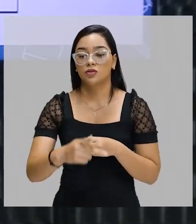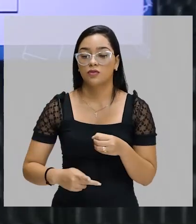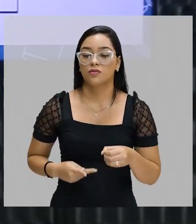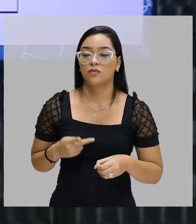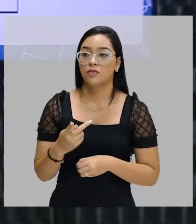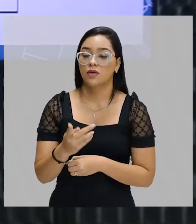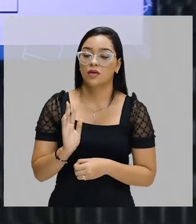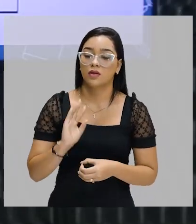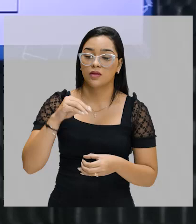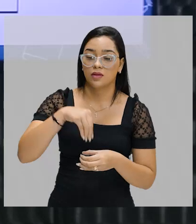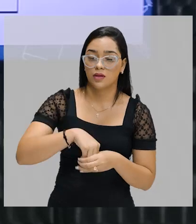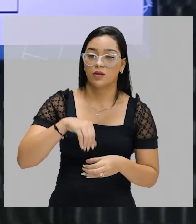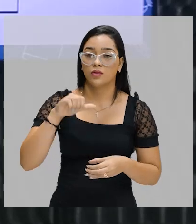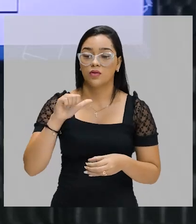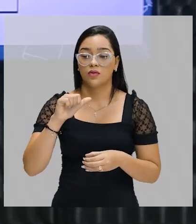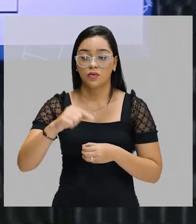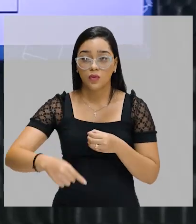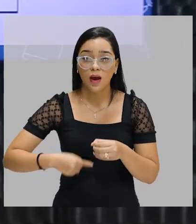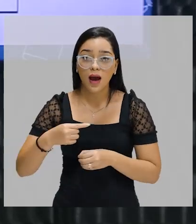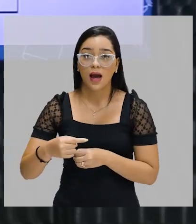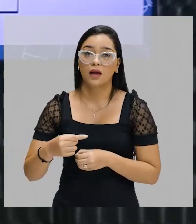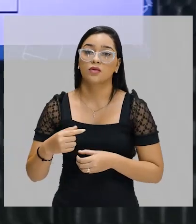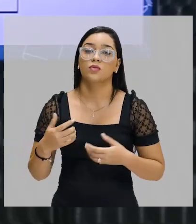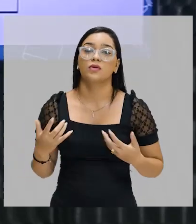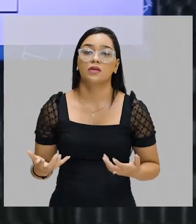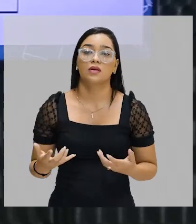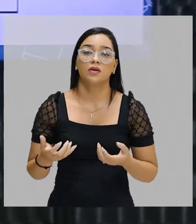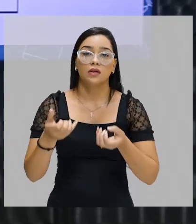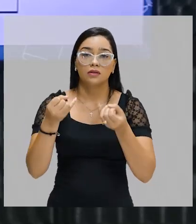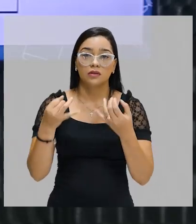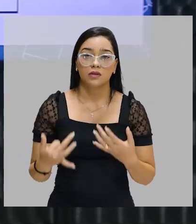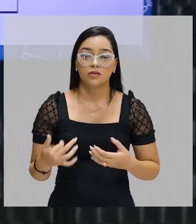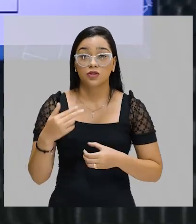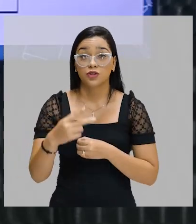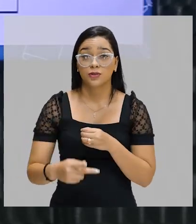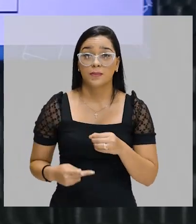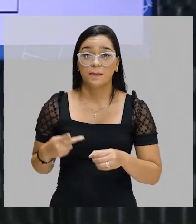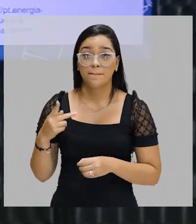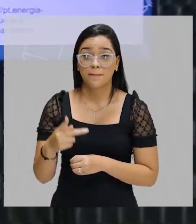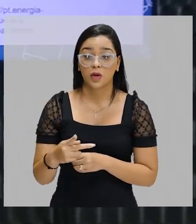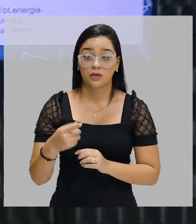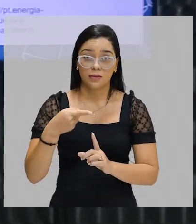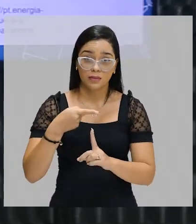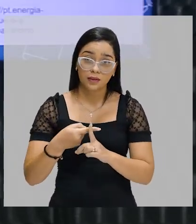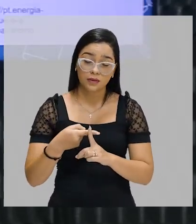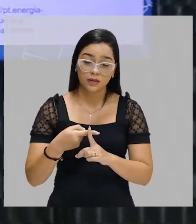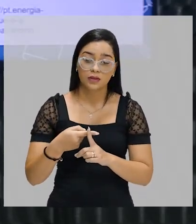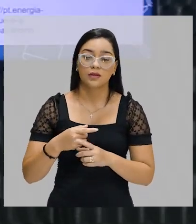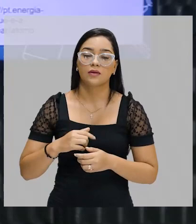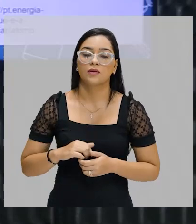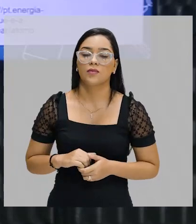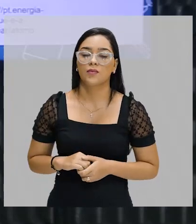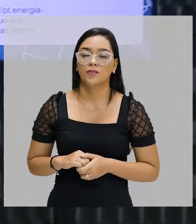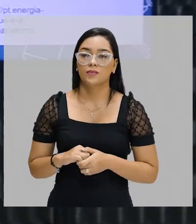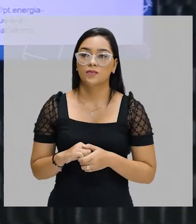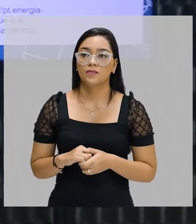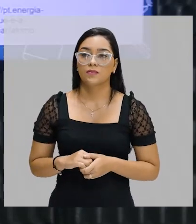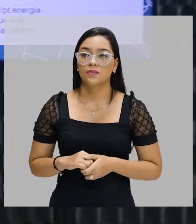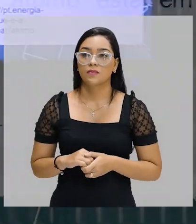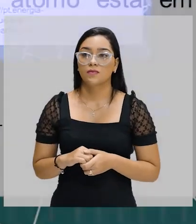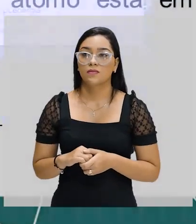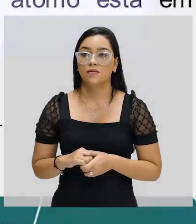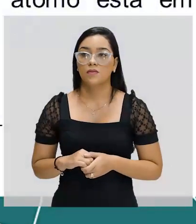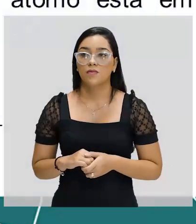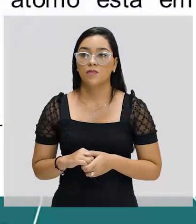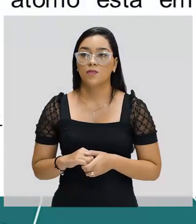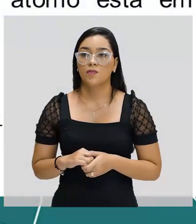prótons existentes no núcleo do átomo. Então, nós estamos falando de prótons, partículas positivas, tá certo?